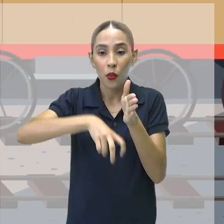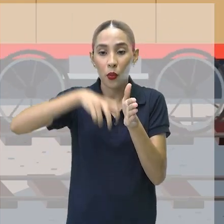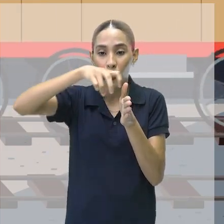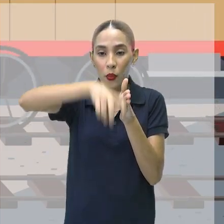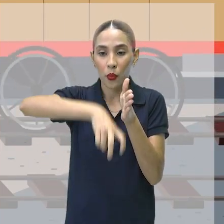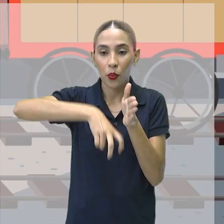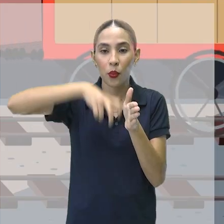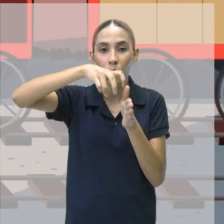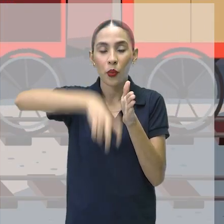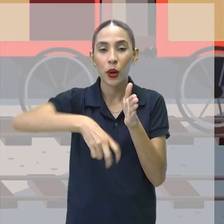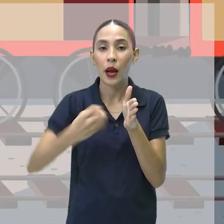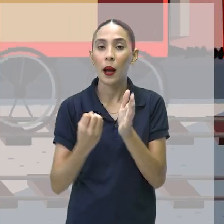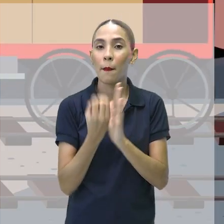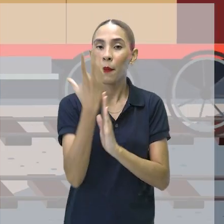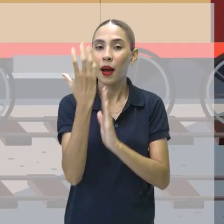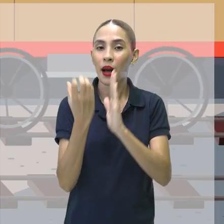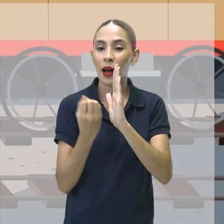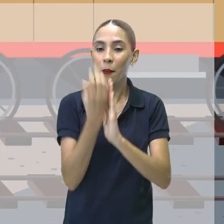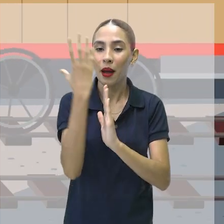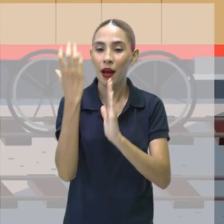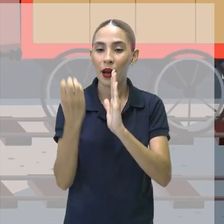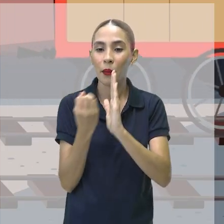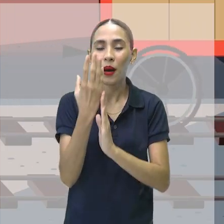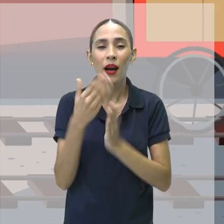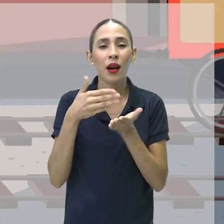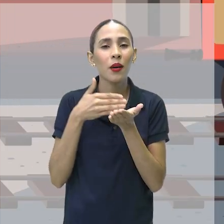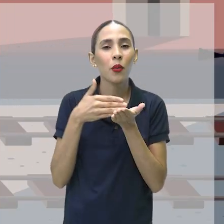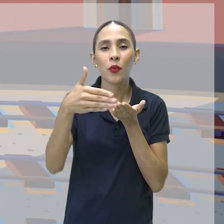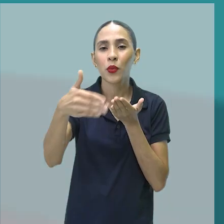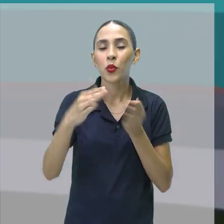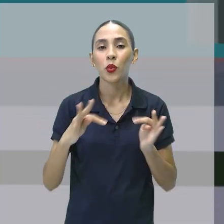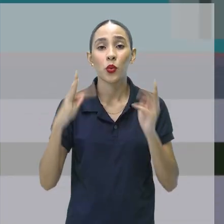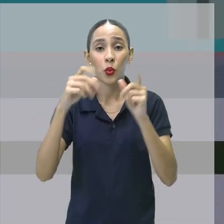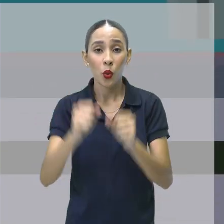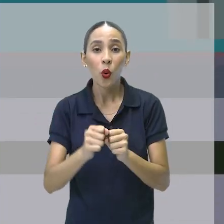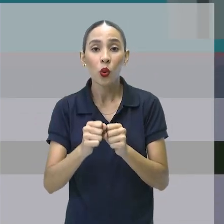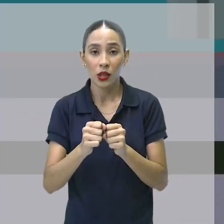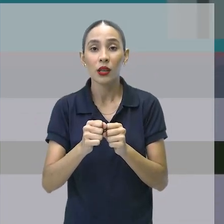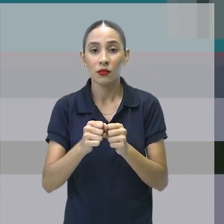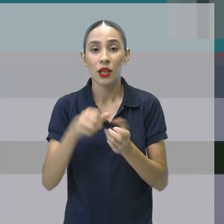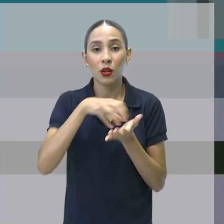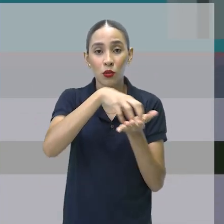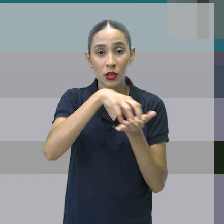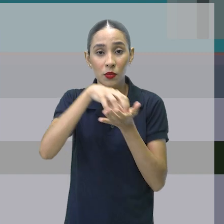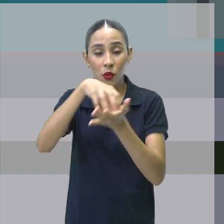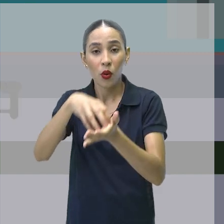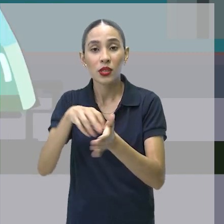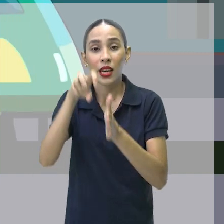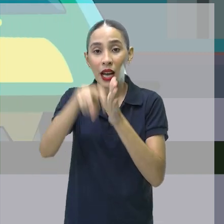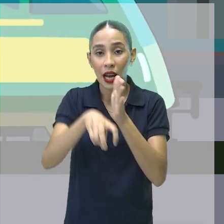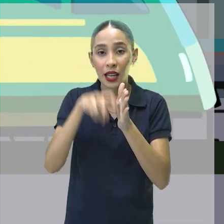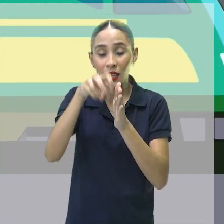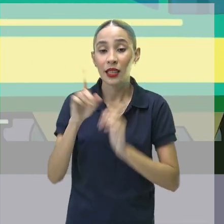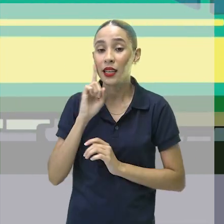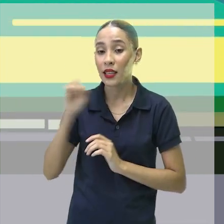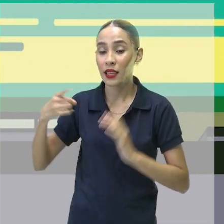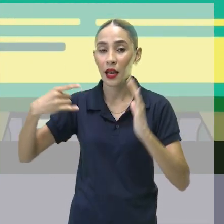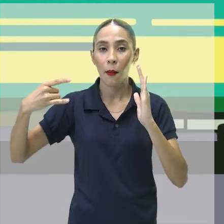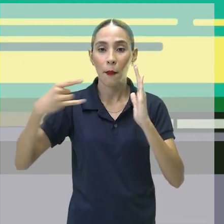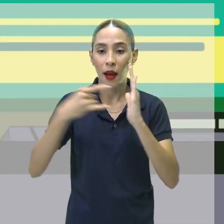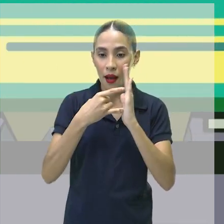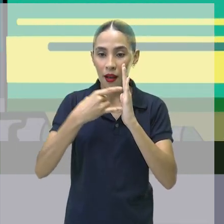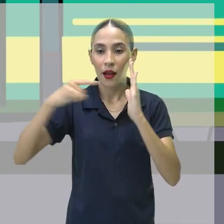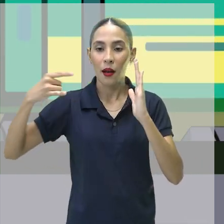né? Deu início a toda essa questão aí do transporte a trens, e agora o maglev, né? Que é a